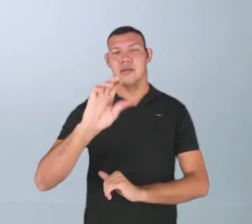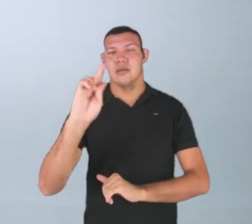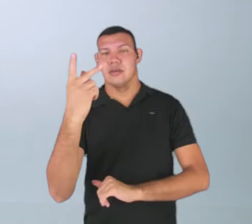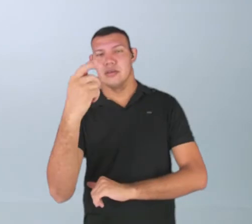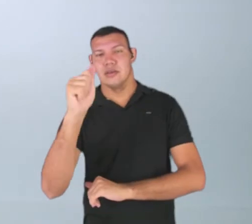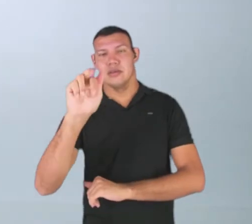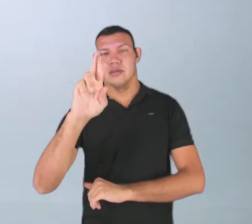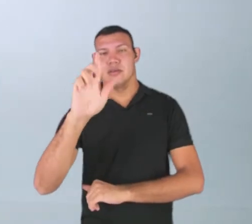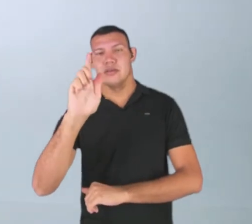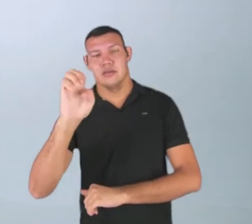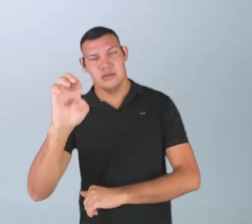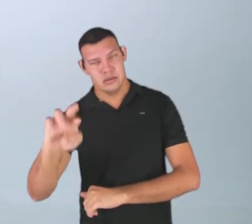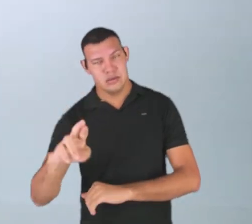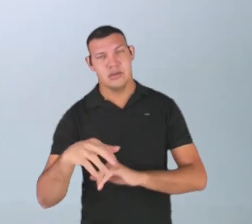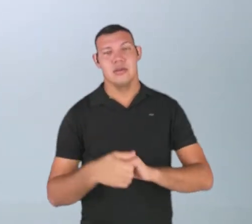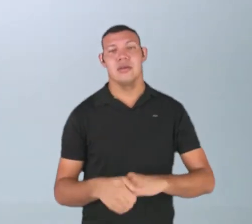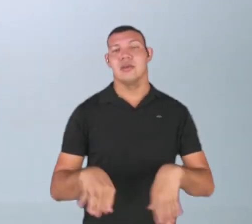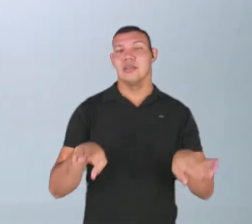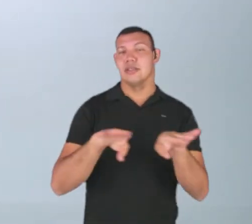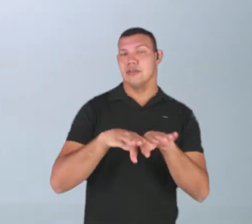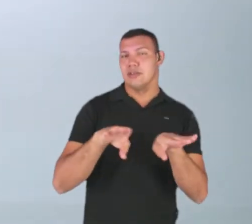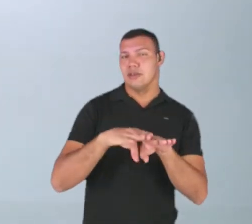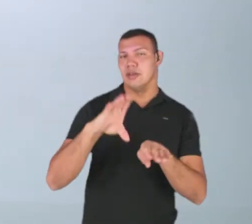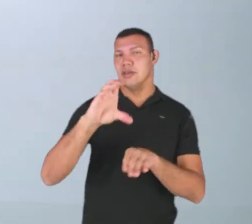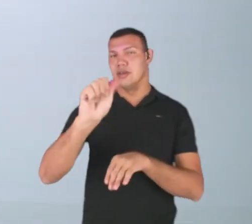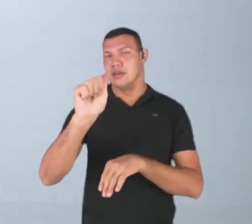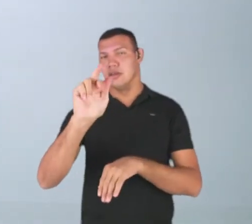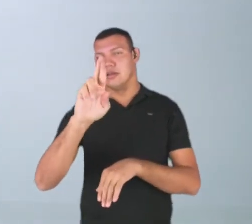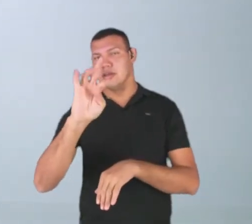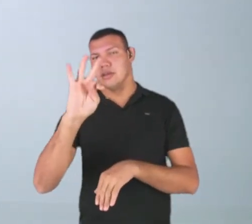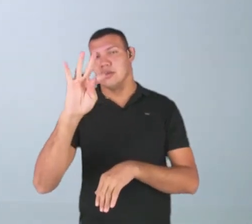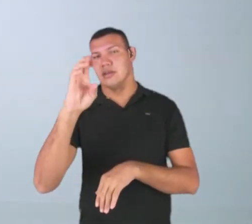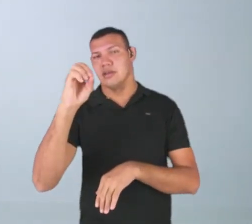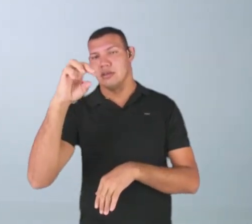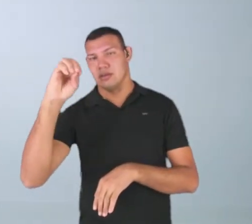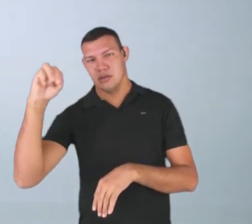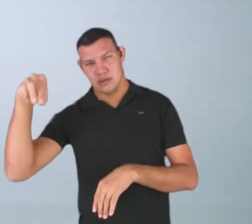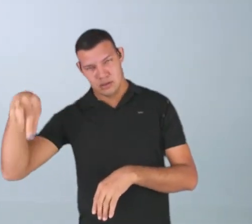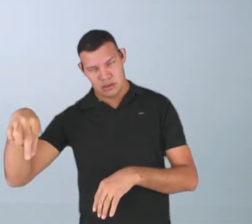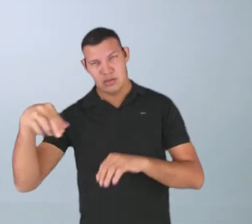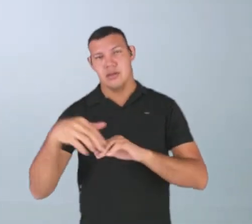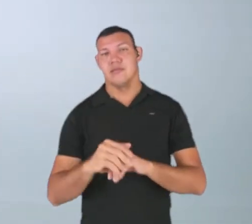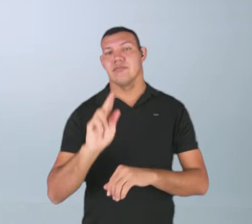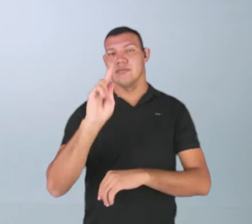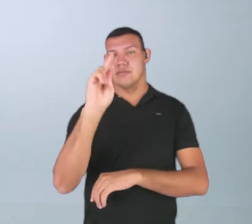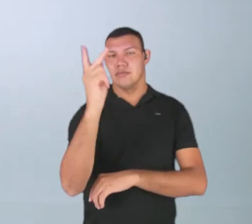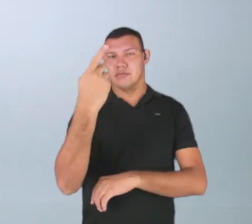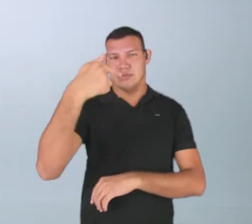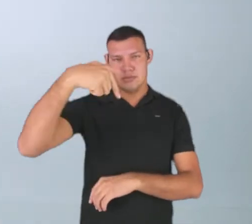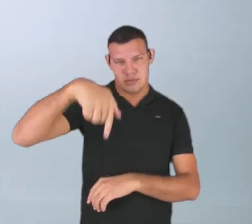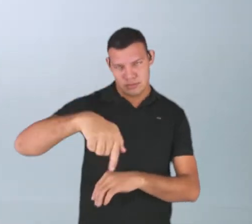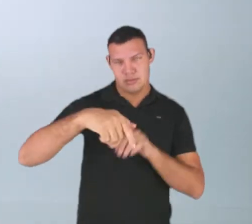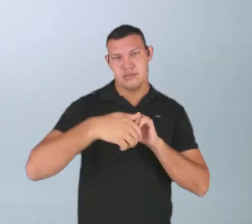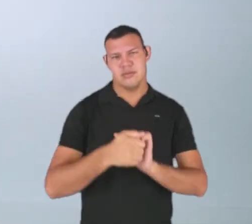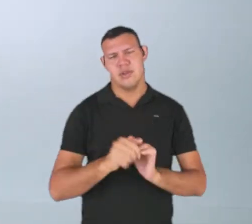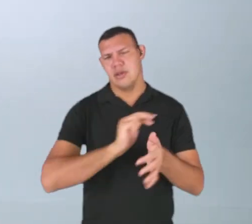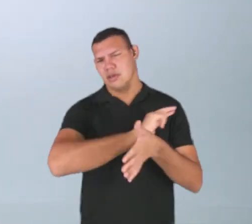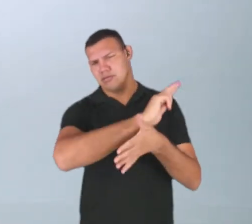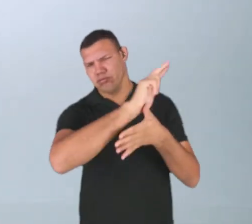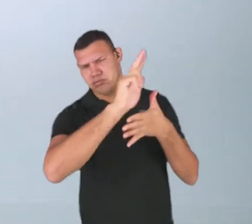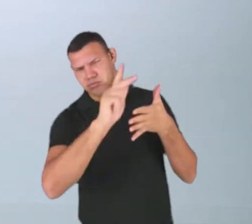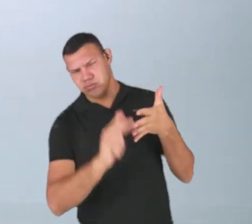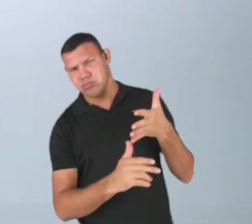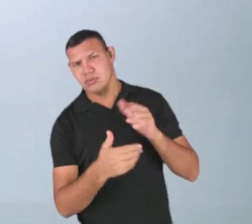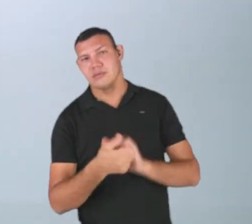os cartoons, tá? A linguagem HQ, que é muito interessante, entre outros, tá?